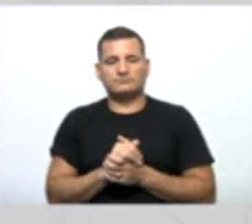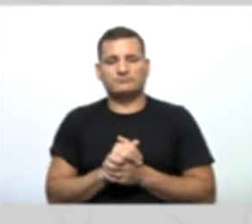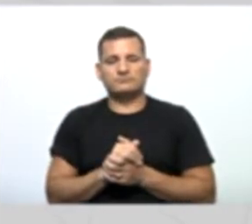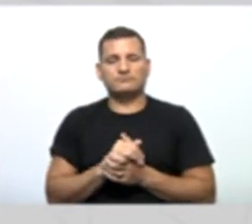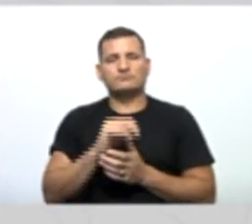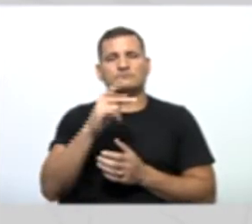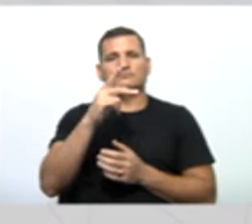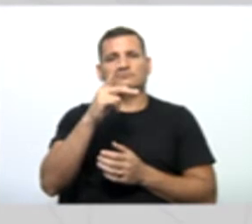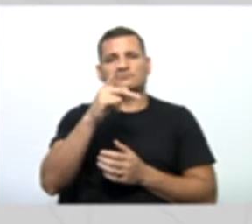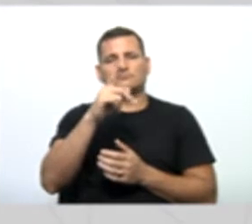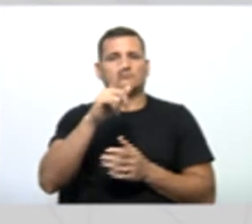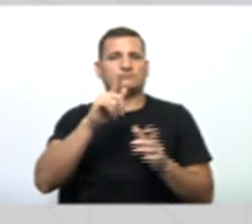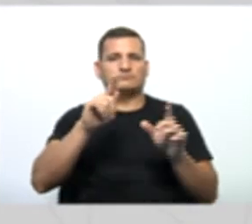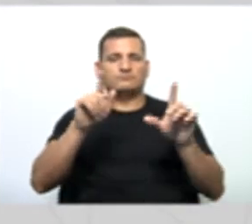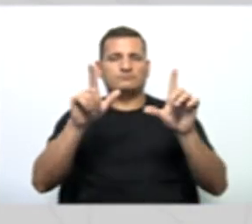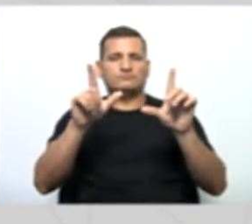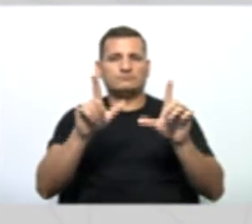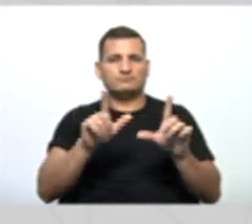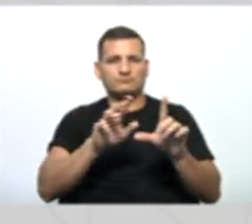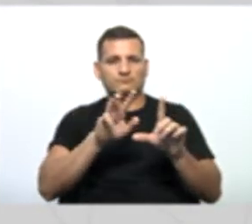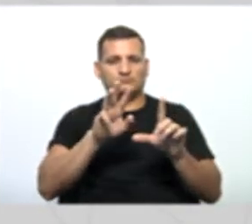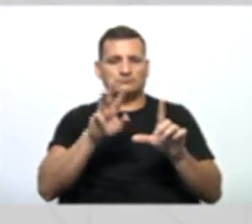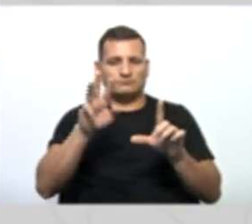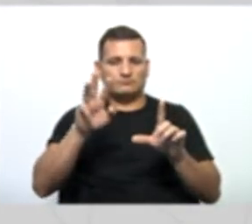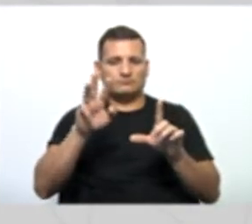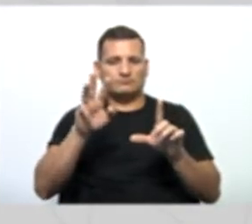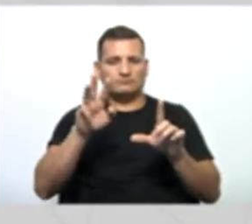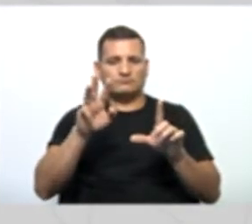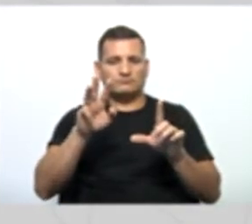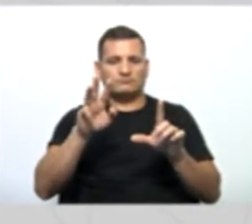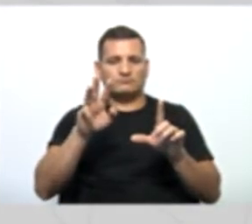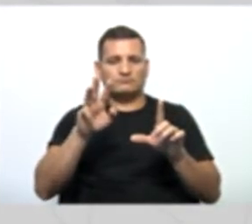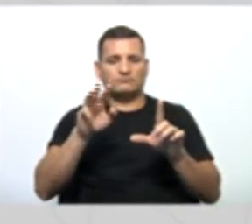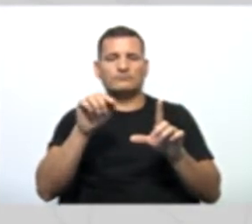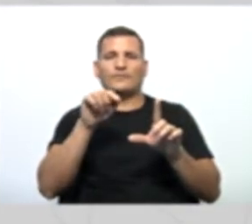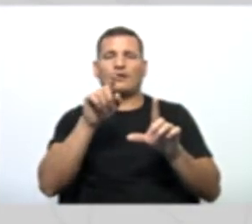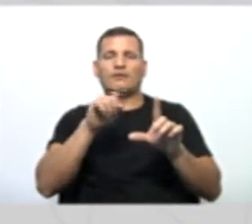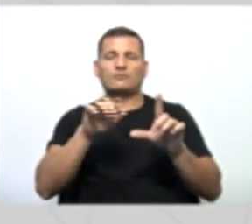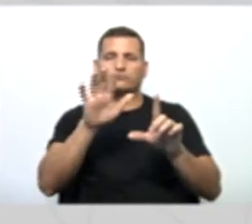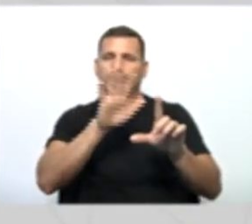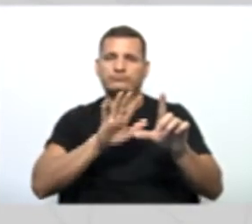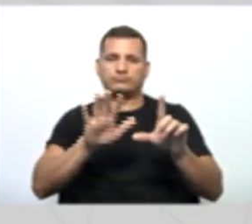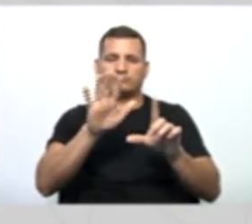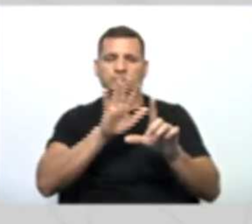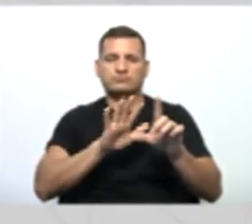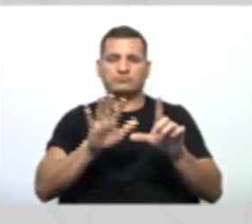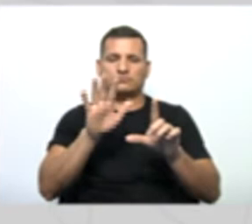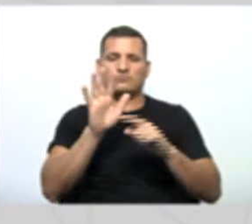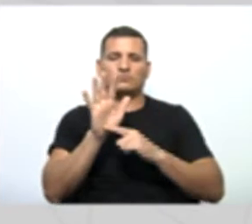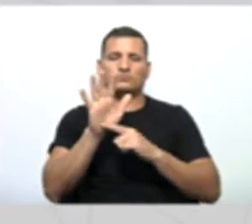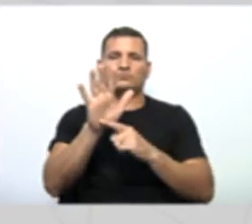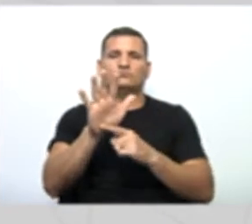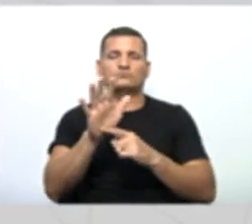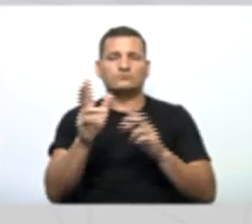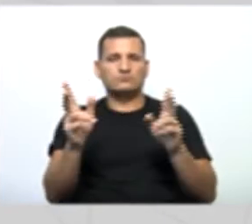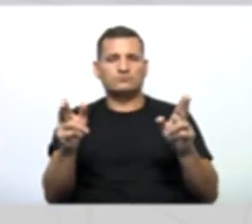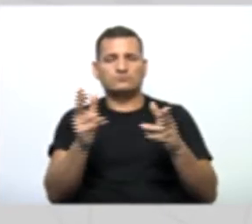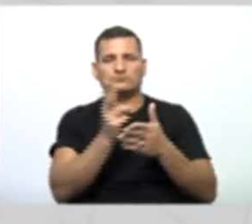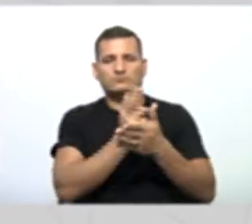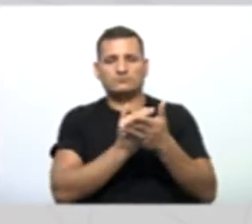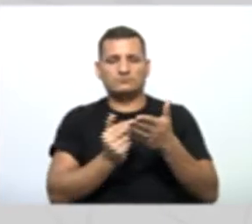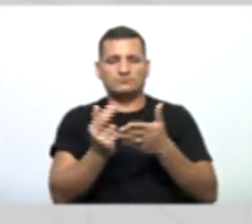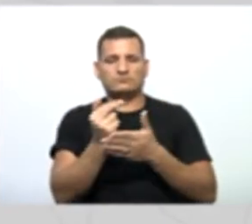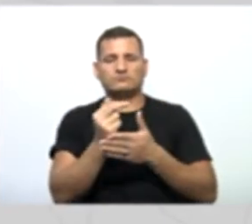aos elementos em uma página. Um wireframe é uma ilustração semelhante do layout de